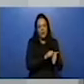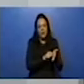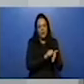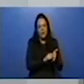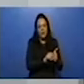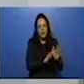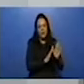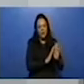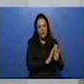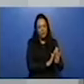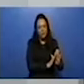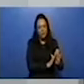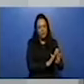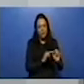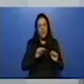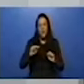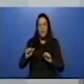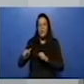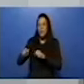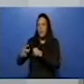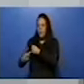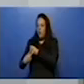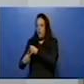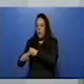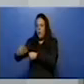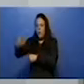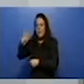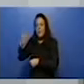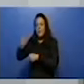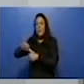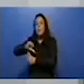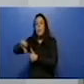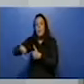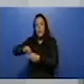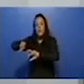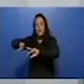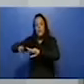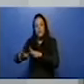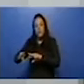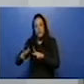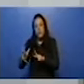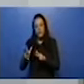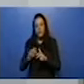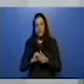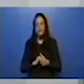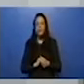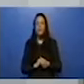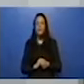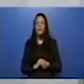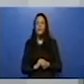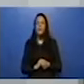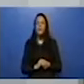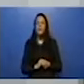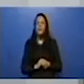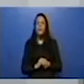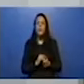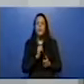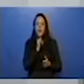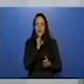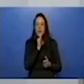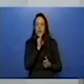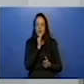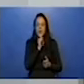no passado eles ficam totalmente diferentes. Vamos observar. Nós temos aqui a expressão